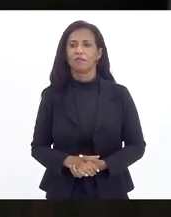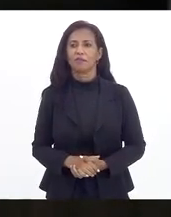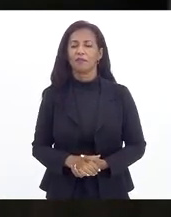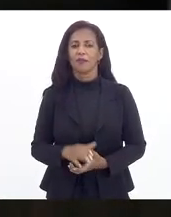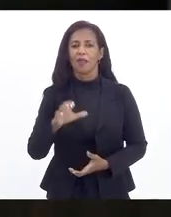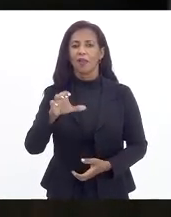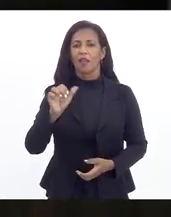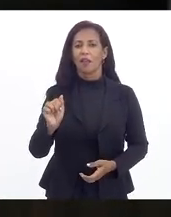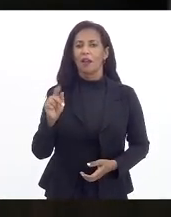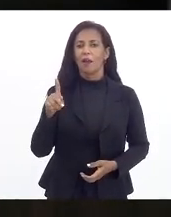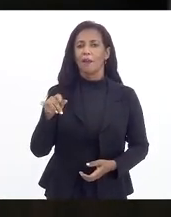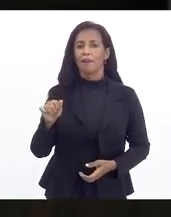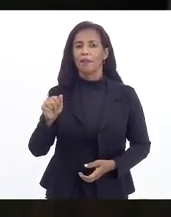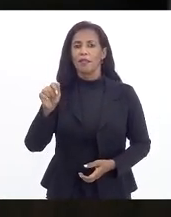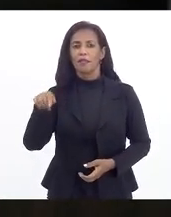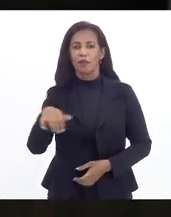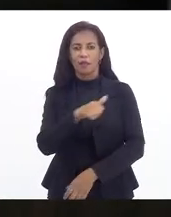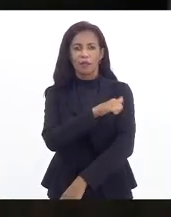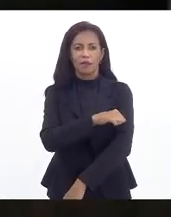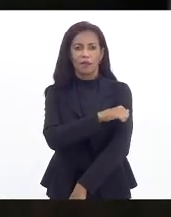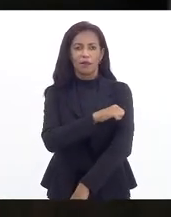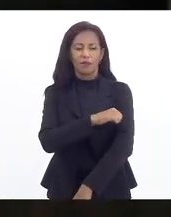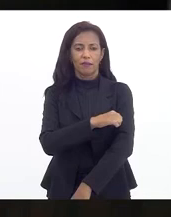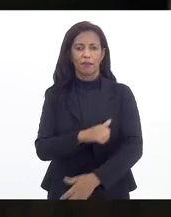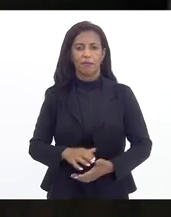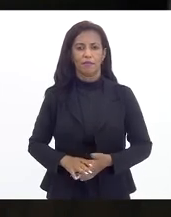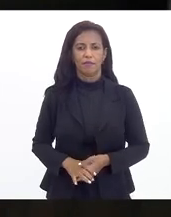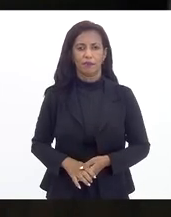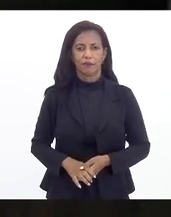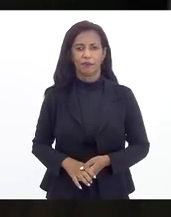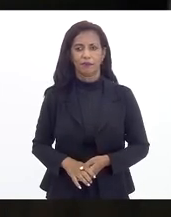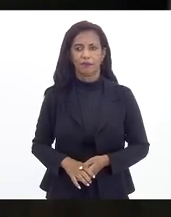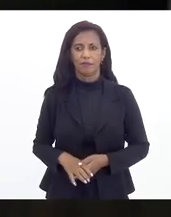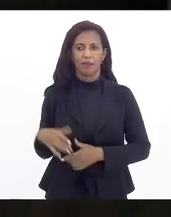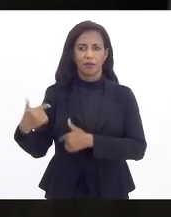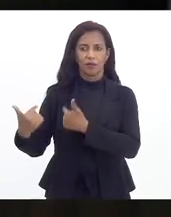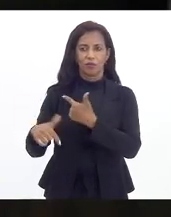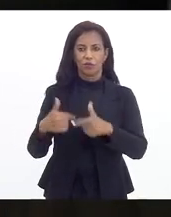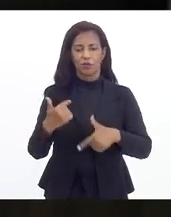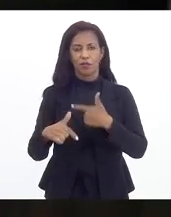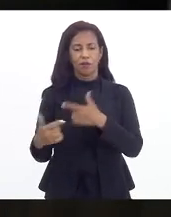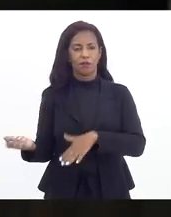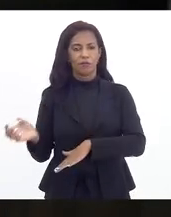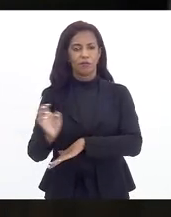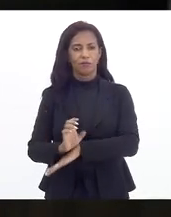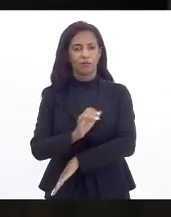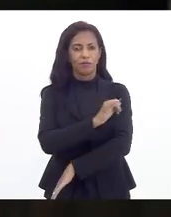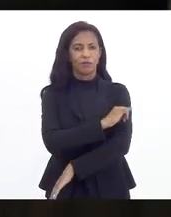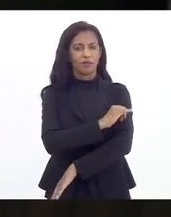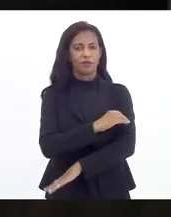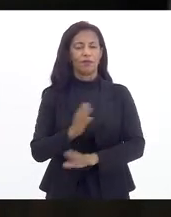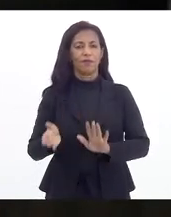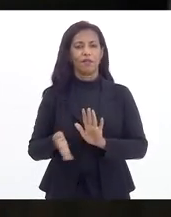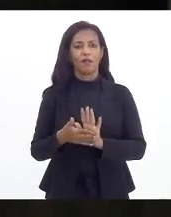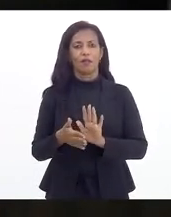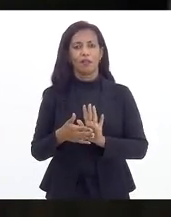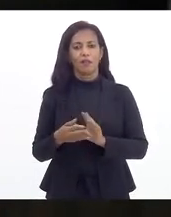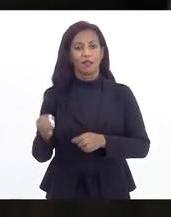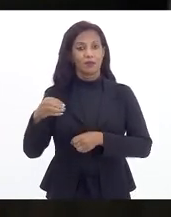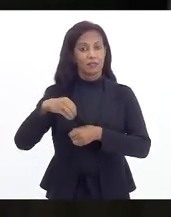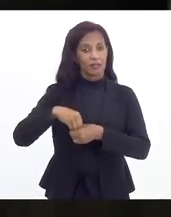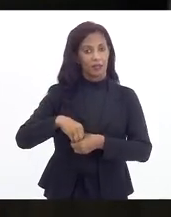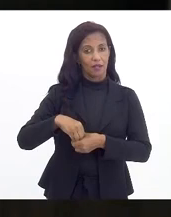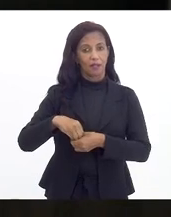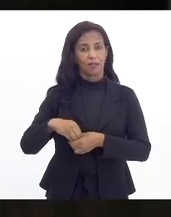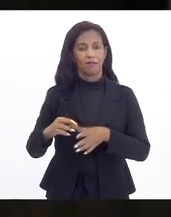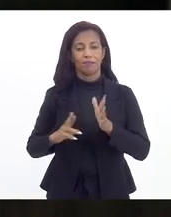capitã PM, enfermeira Viviane Fernandes de Pinho, pelos relevantes serviços prestados ao Estado do Rio de Janeiro. Parecida à Comissão de Normas Internas e Proposições